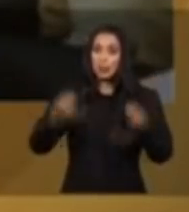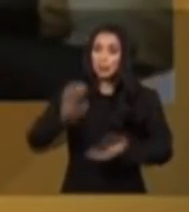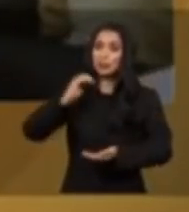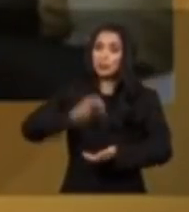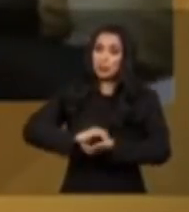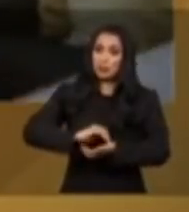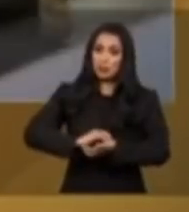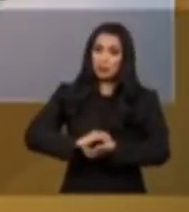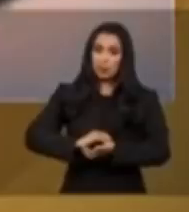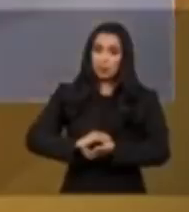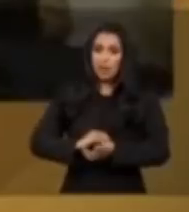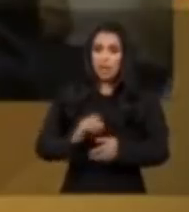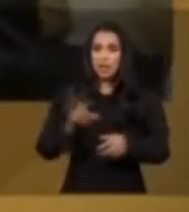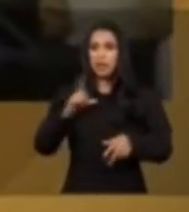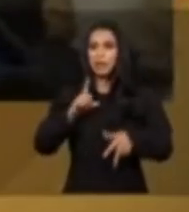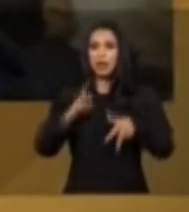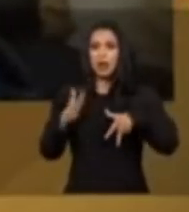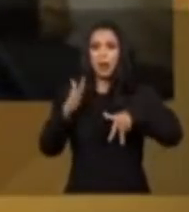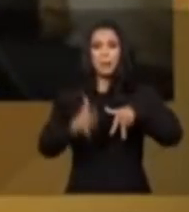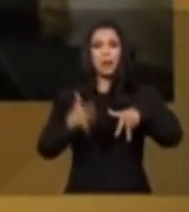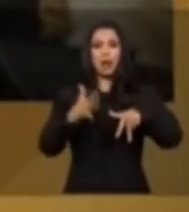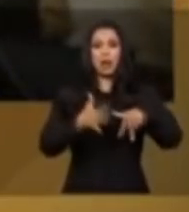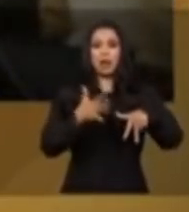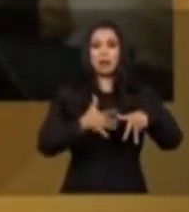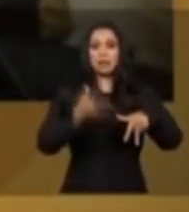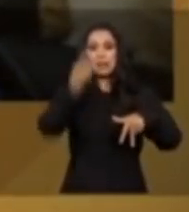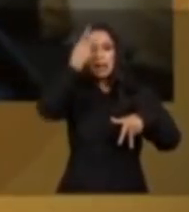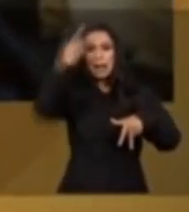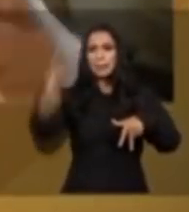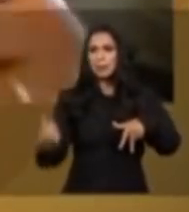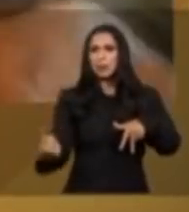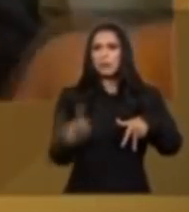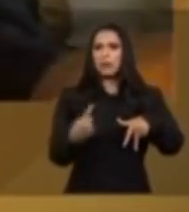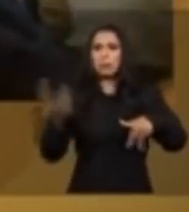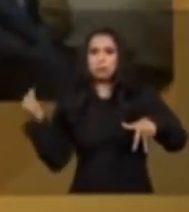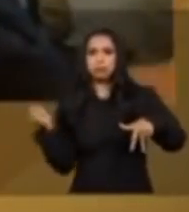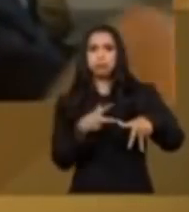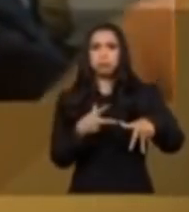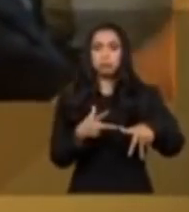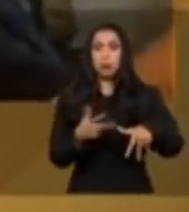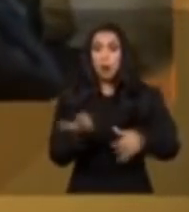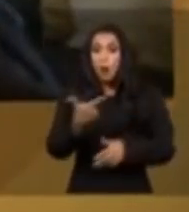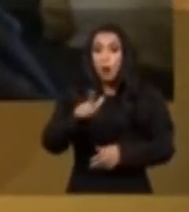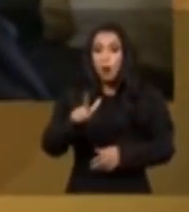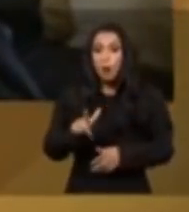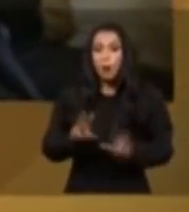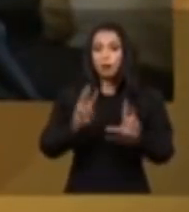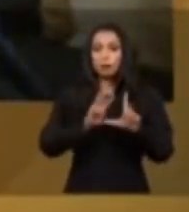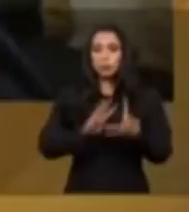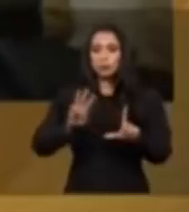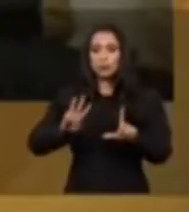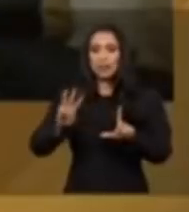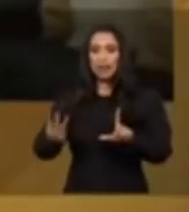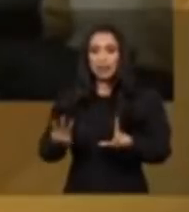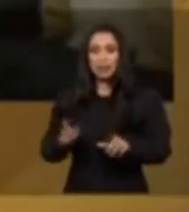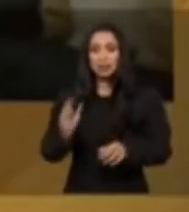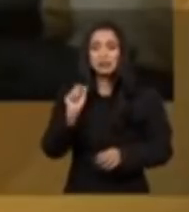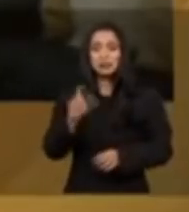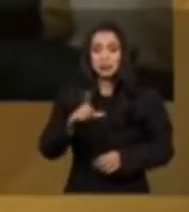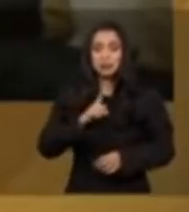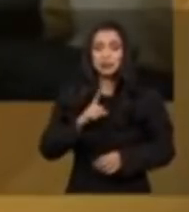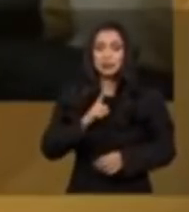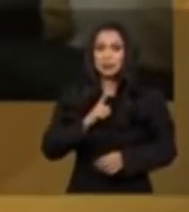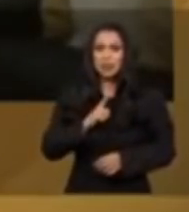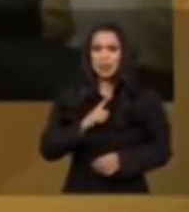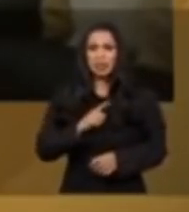Supremo Tribunal Federal, que saía de uma palestra, a pessoa foi detida. Outro site na Deep Web, e